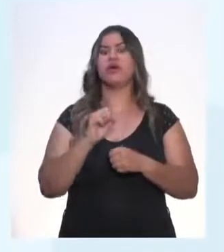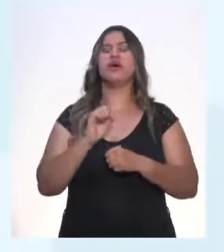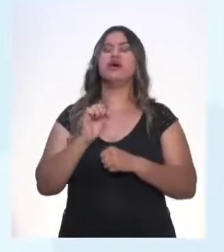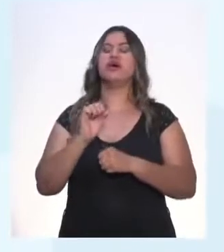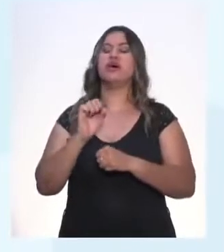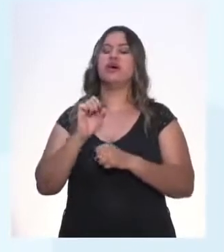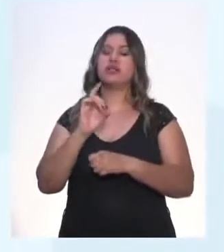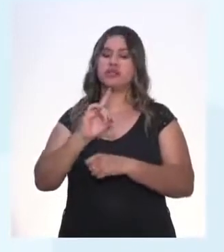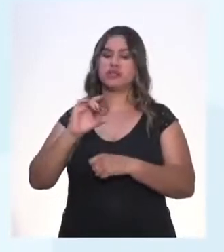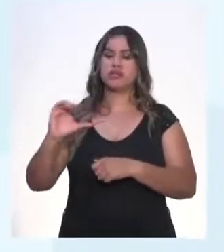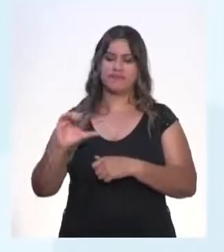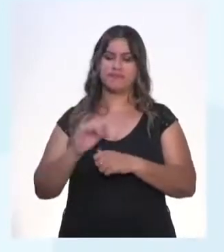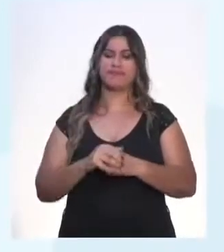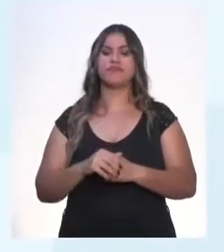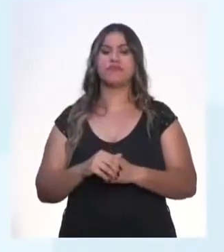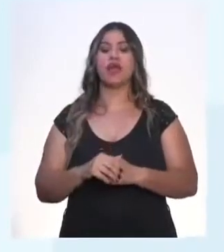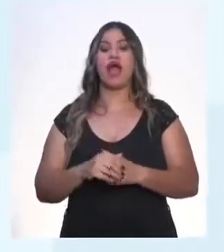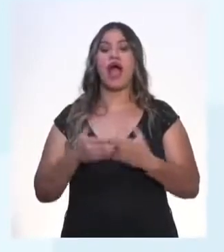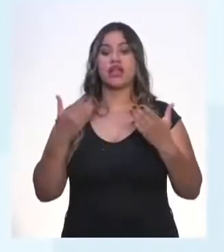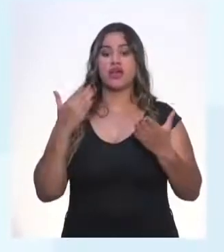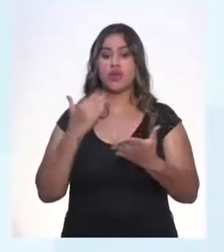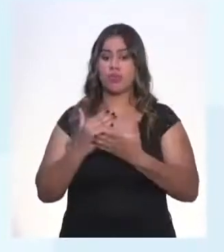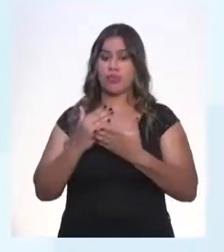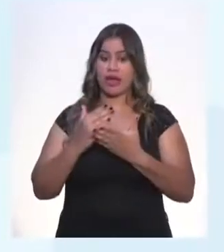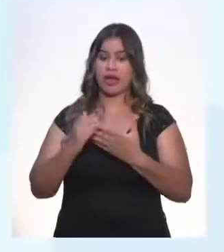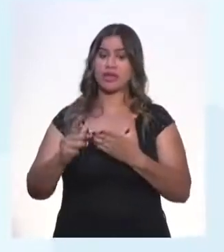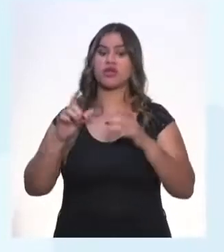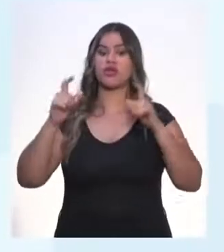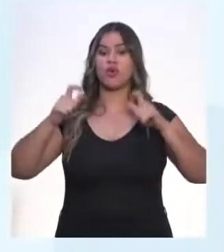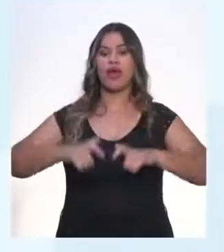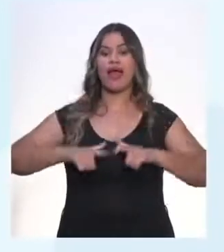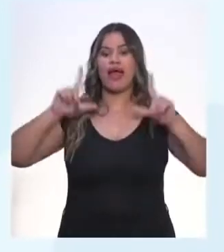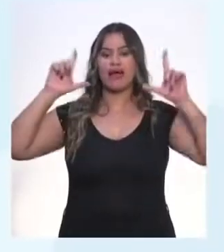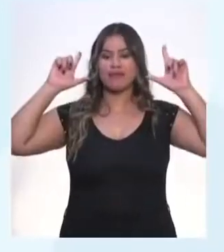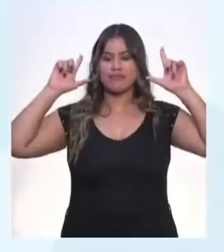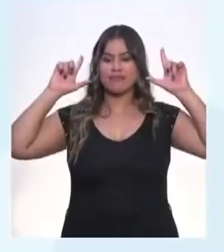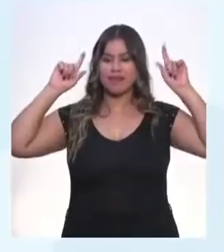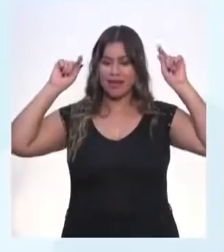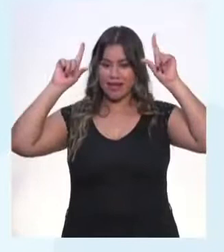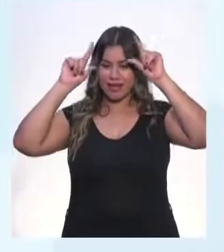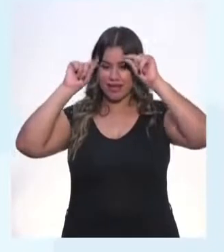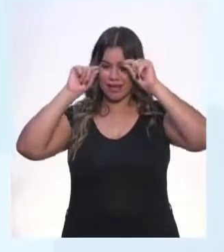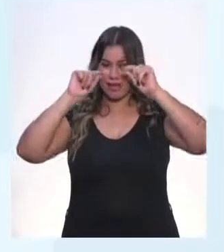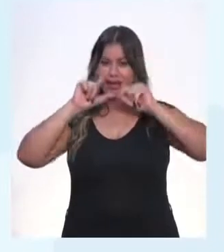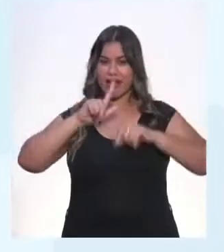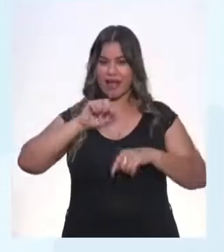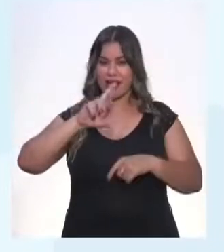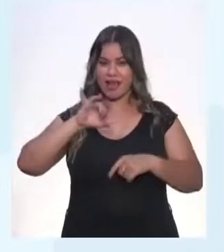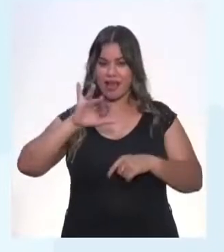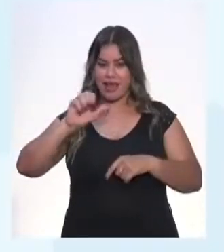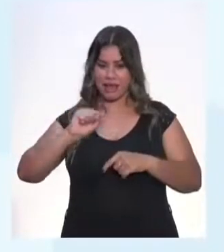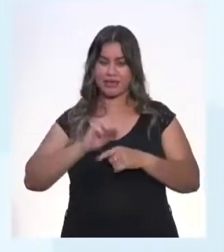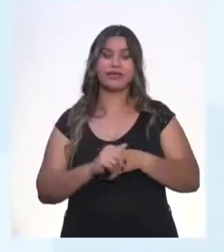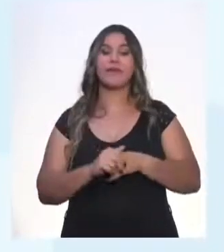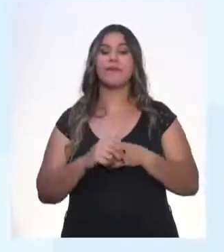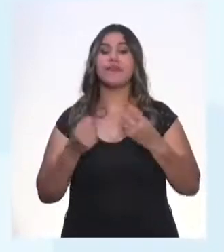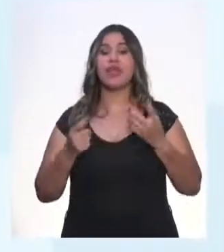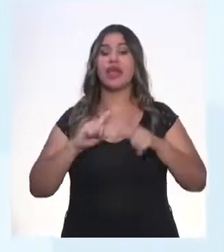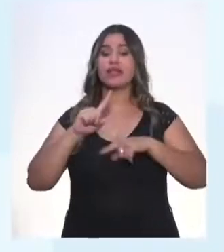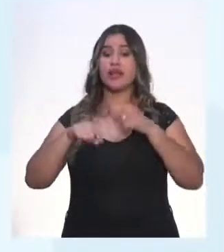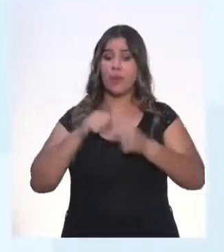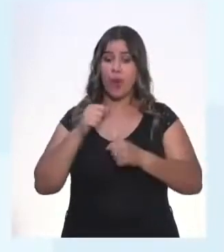nas cidades-estado da Grécia, e aí ela vai assim, se espalhando por diversas regiões do Império